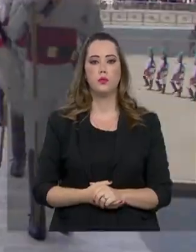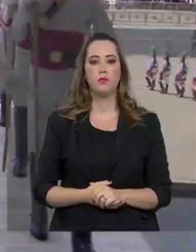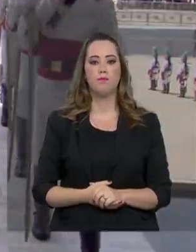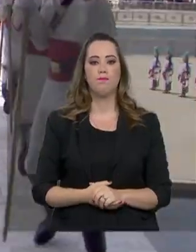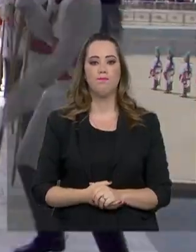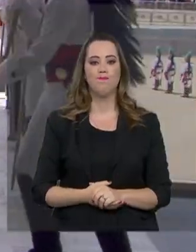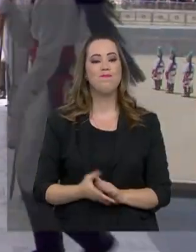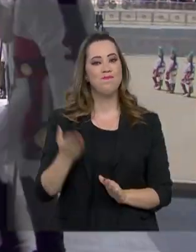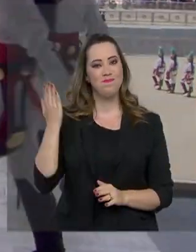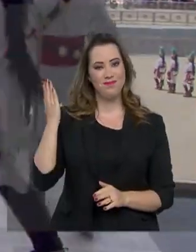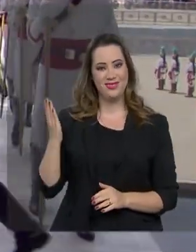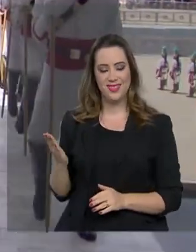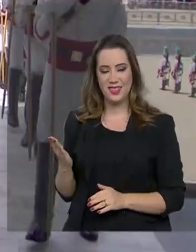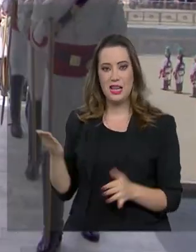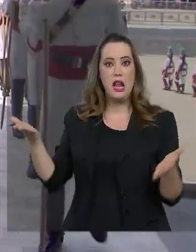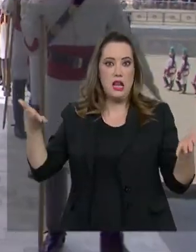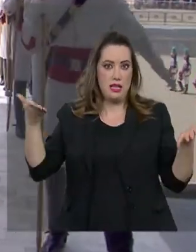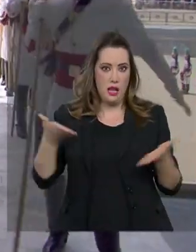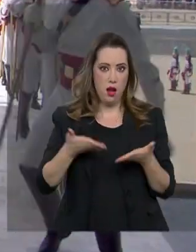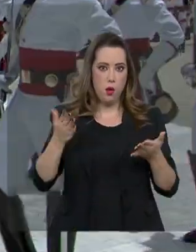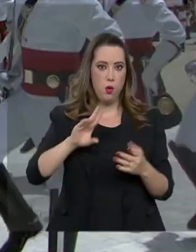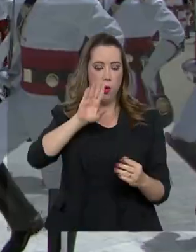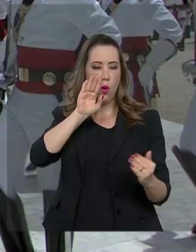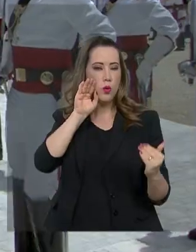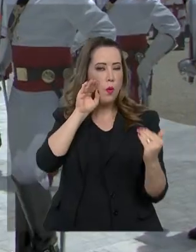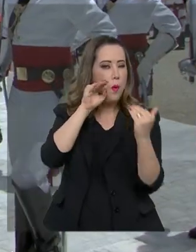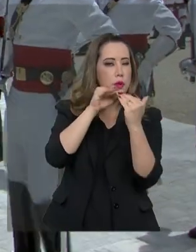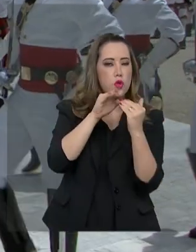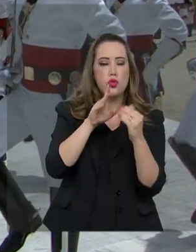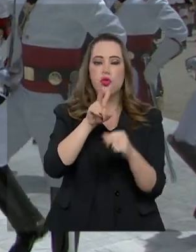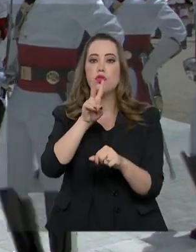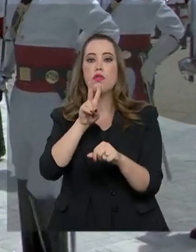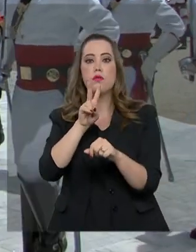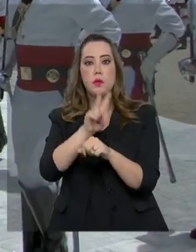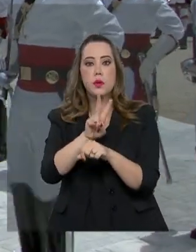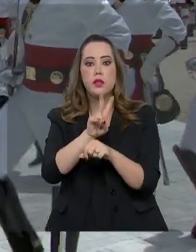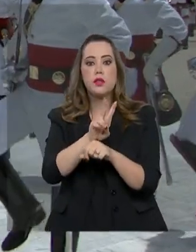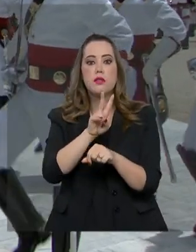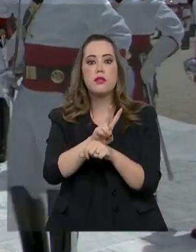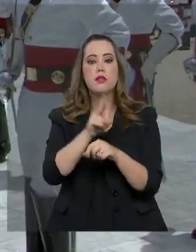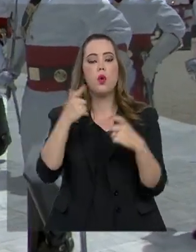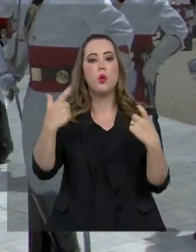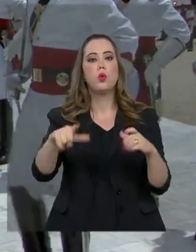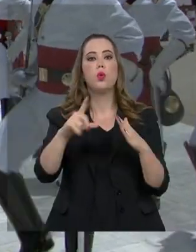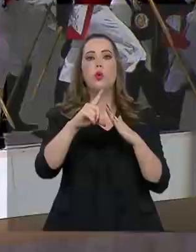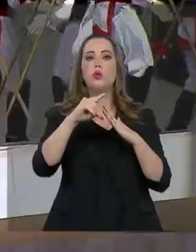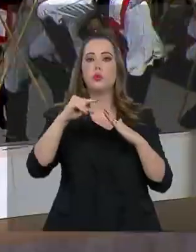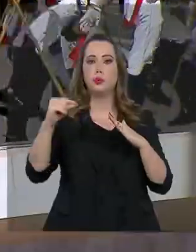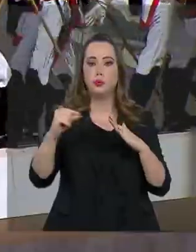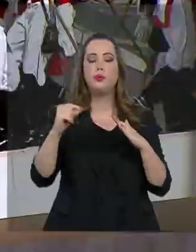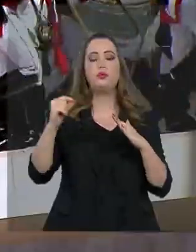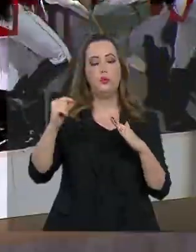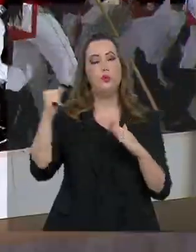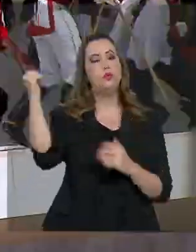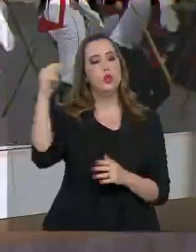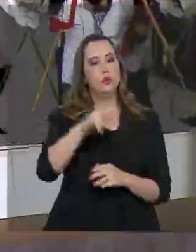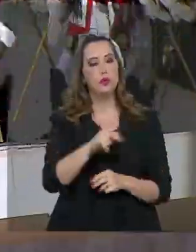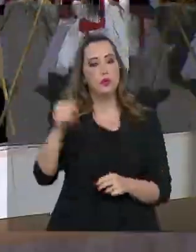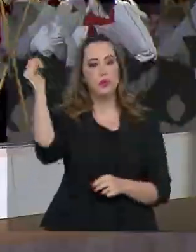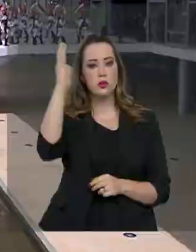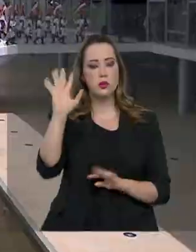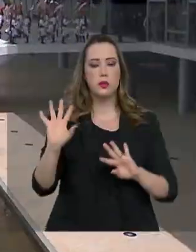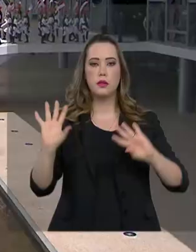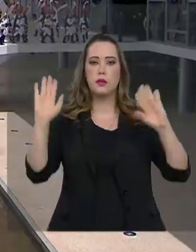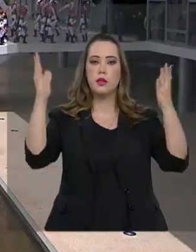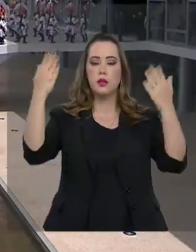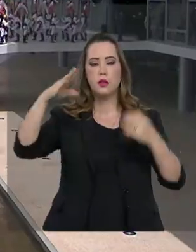Os Dragões agora passam a ter como missão guardar as instalações da Presidência da República, realizar cerimonial